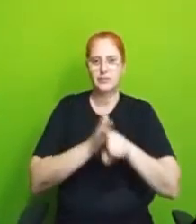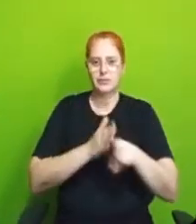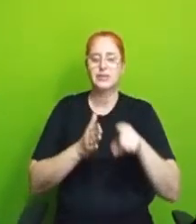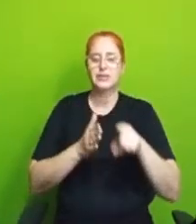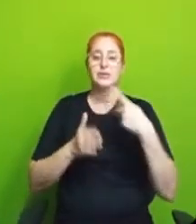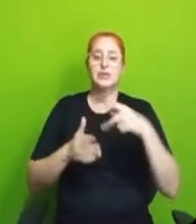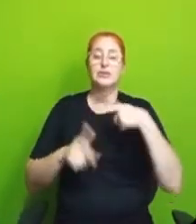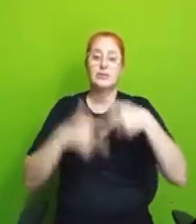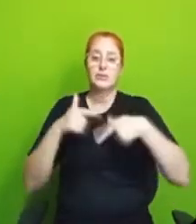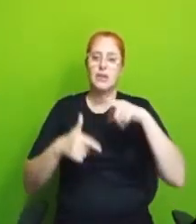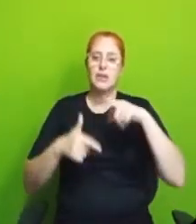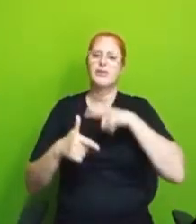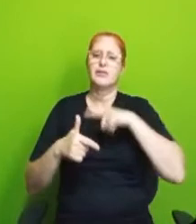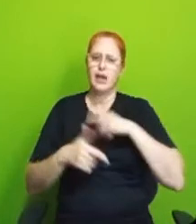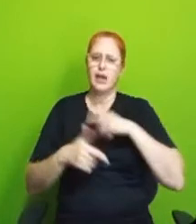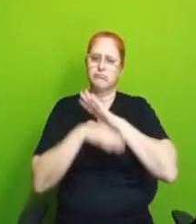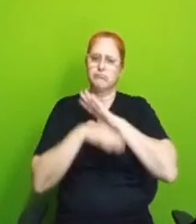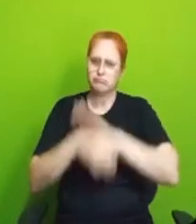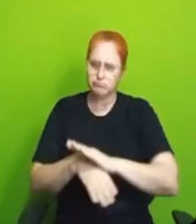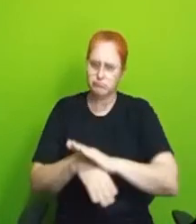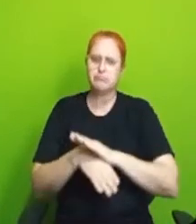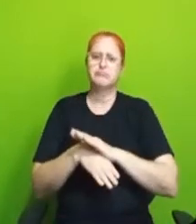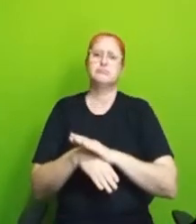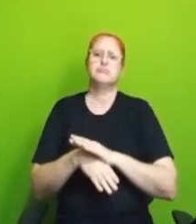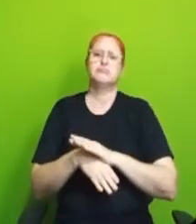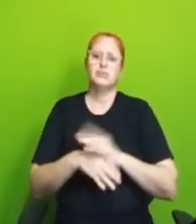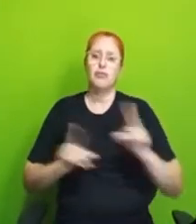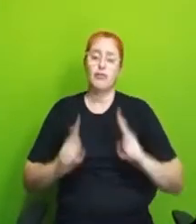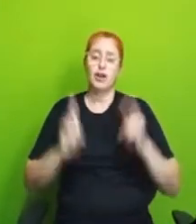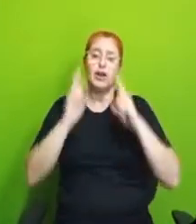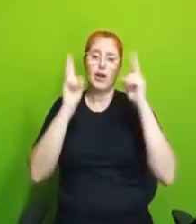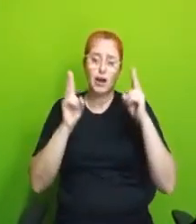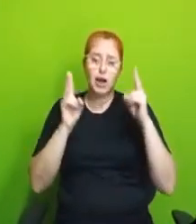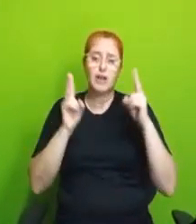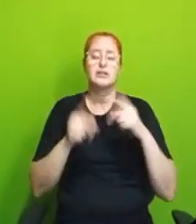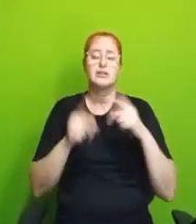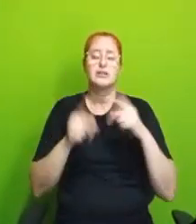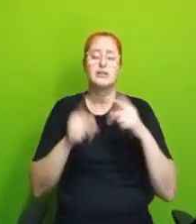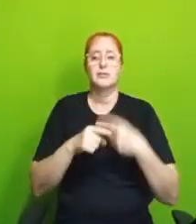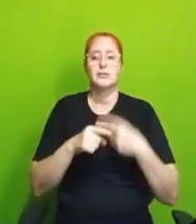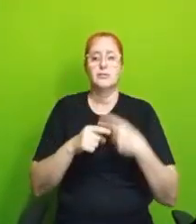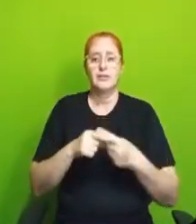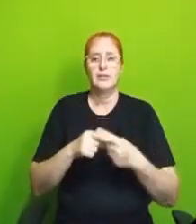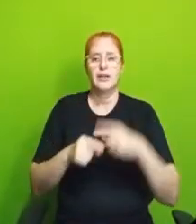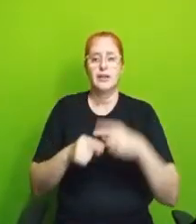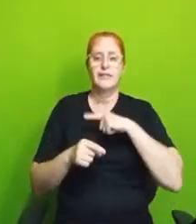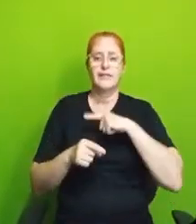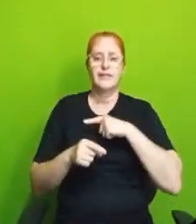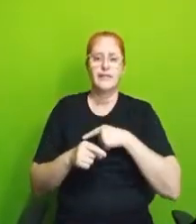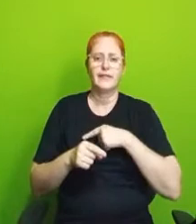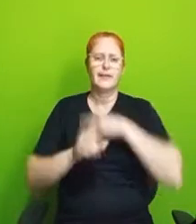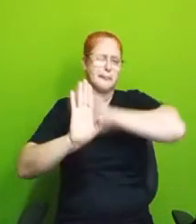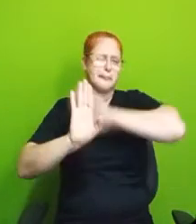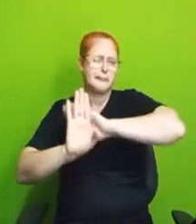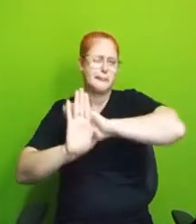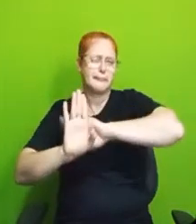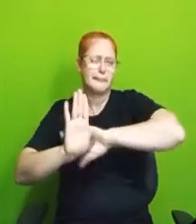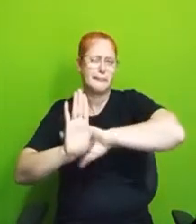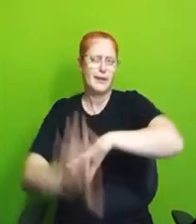de desvelar mesmo, assim, né? De tirar esse véu que esconde esse processo de expropriação, de apropriação desse